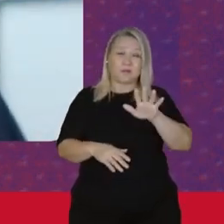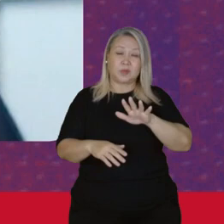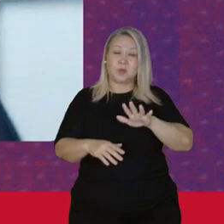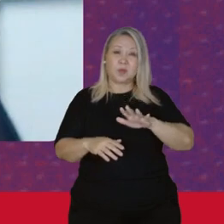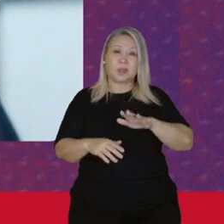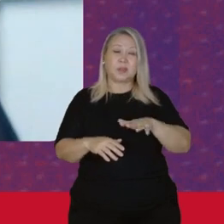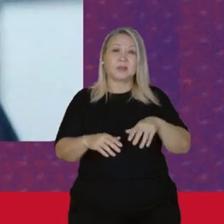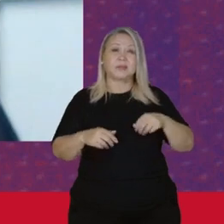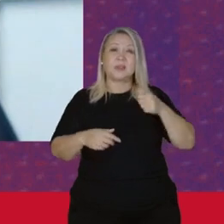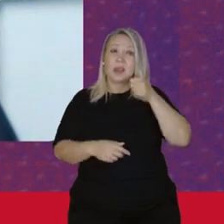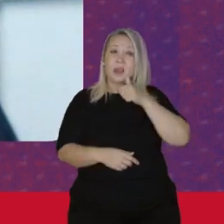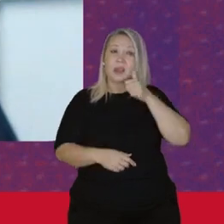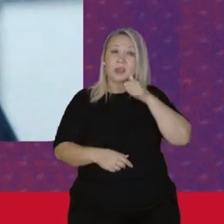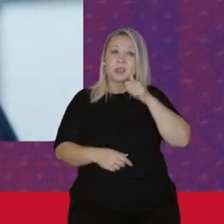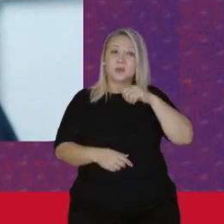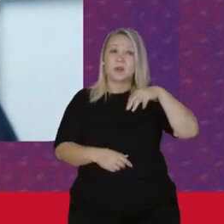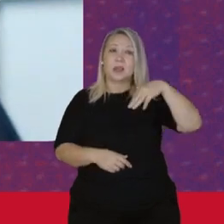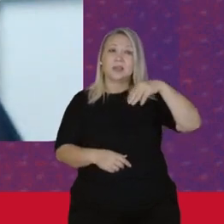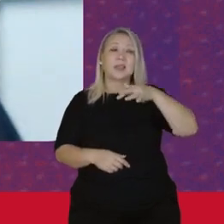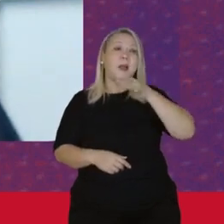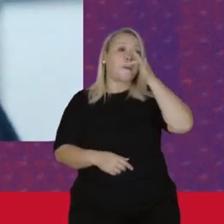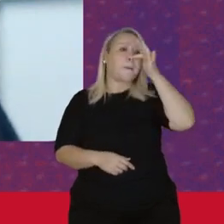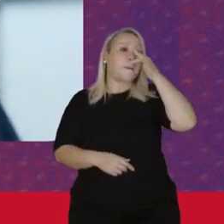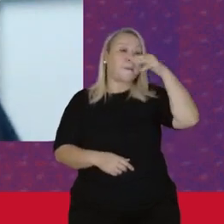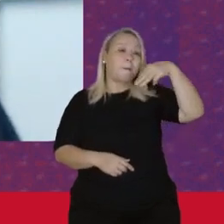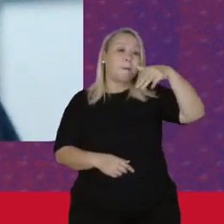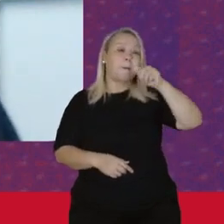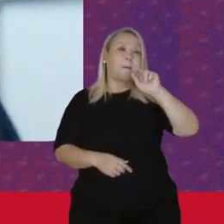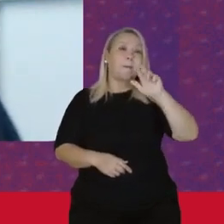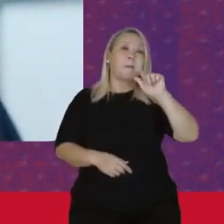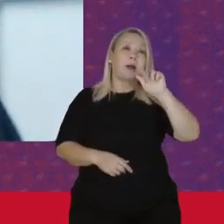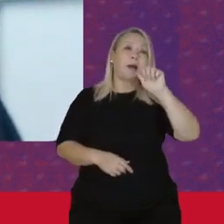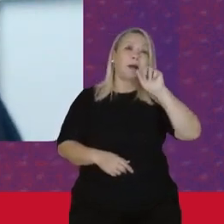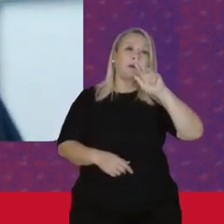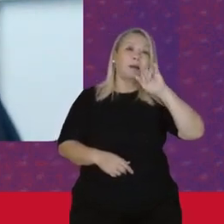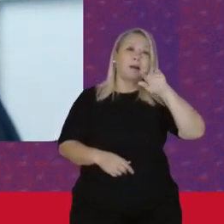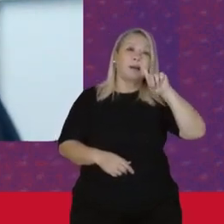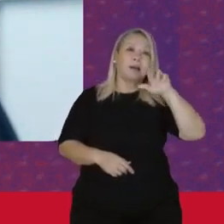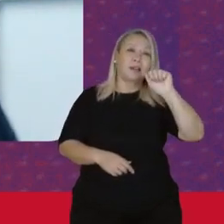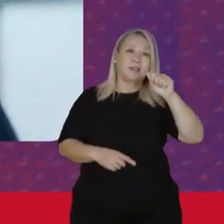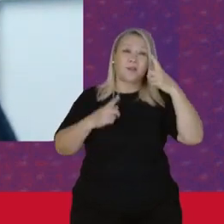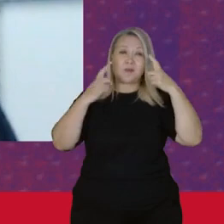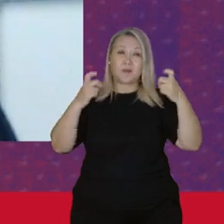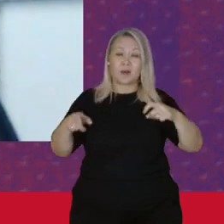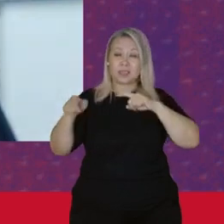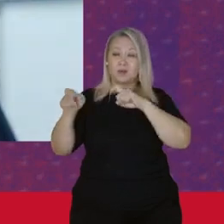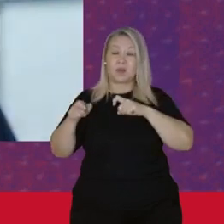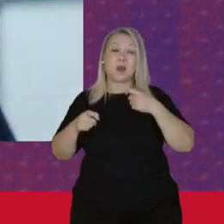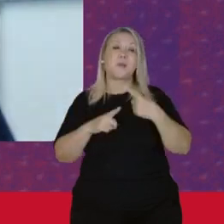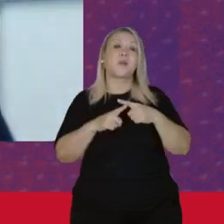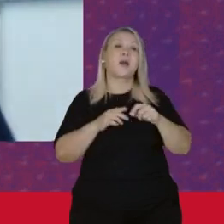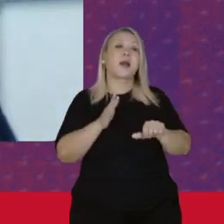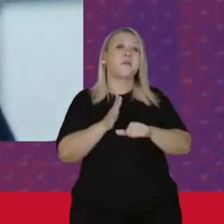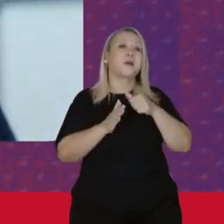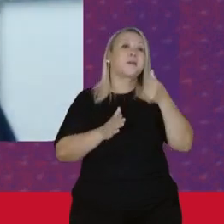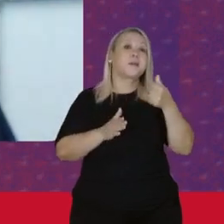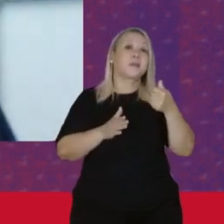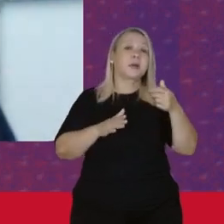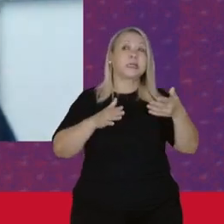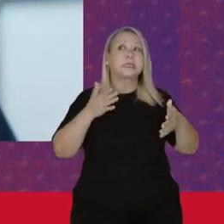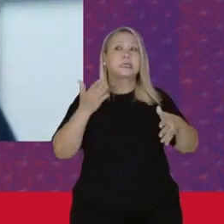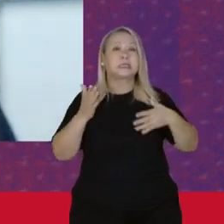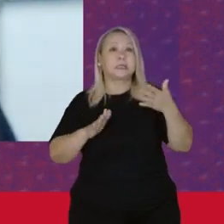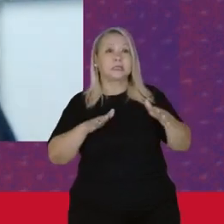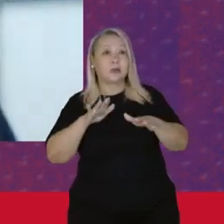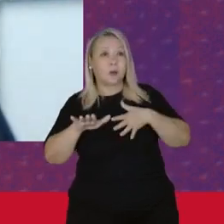Margaridas. O tema da violência contra as mulheres no campo é um tema muito forte. E por quê? Primeiro porque isso tem a ver com uma questão